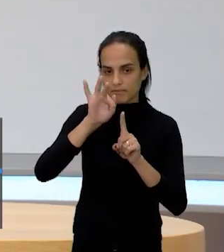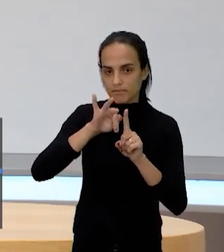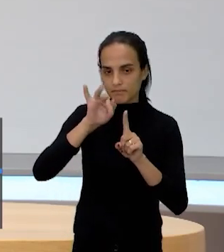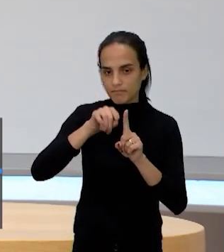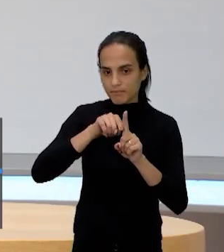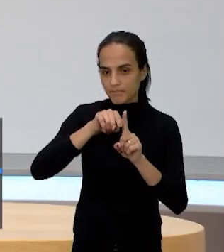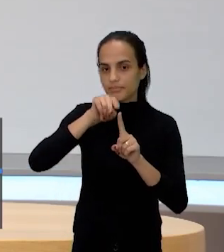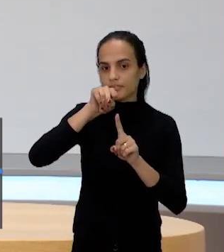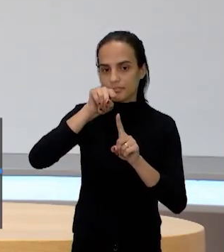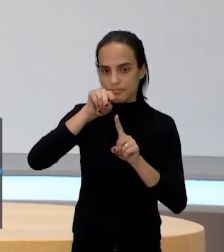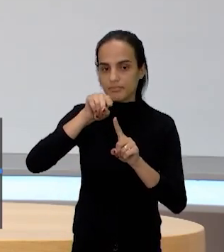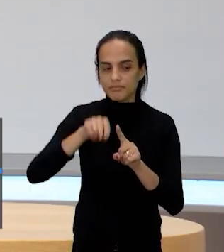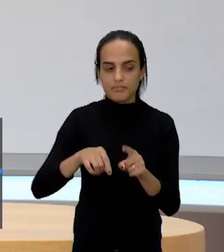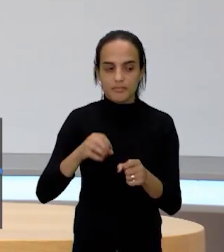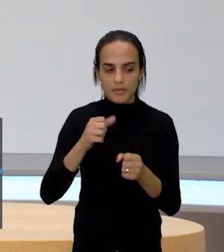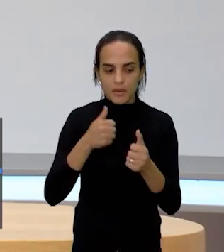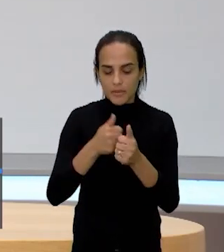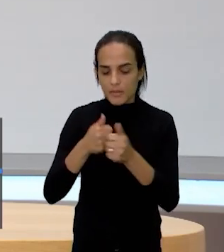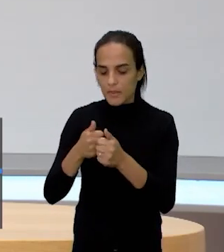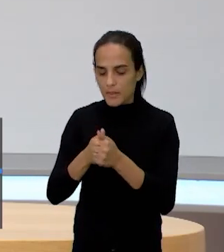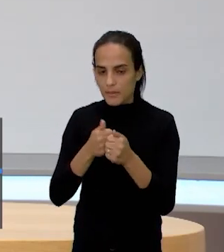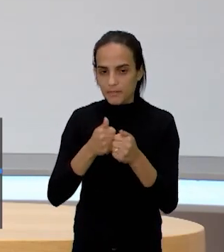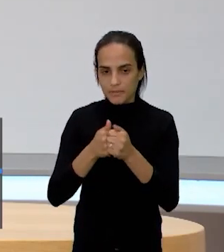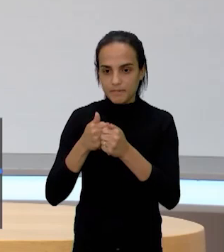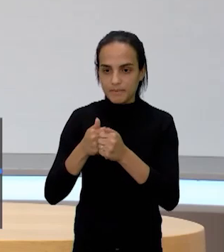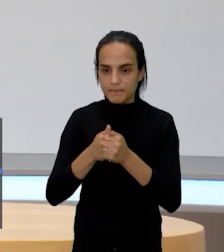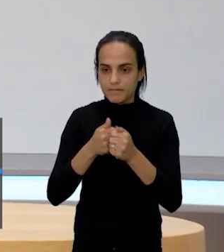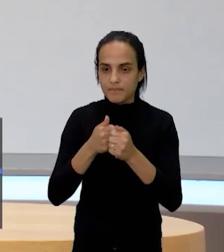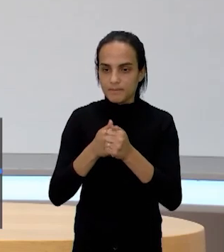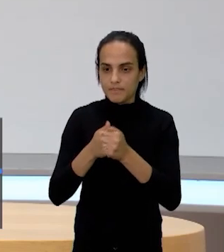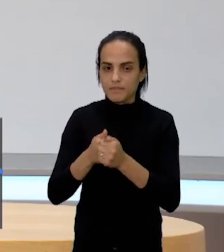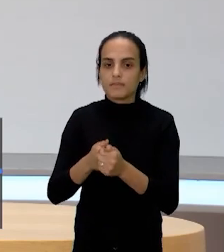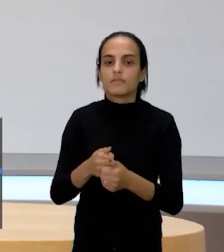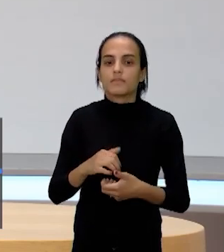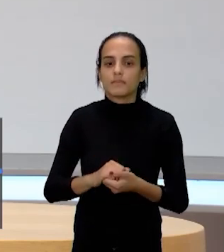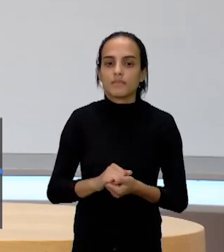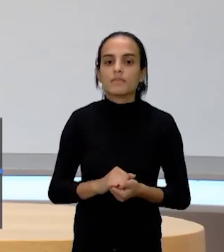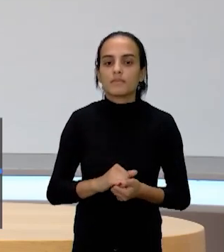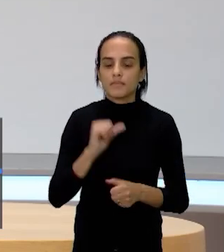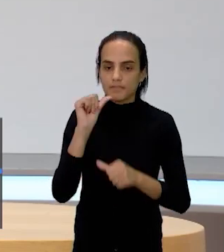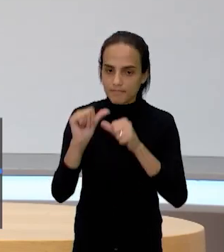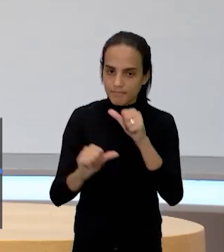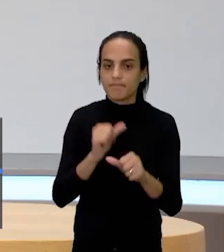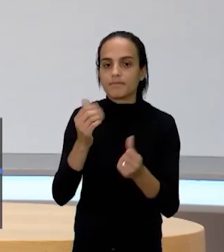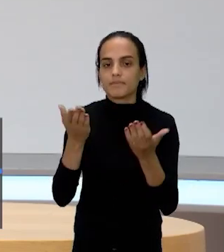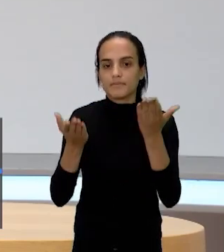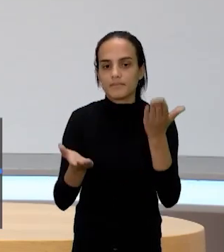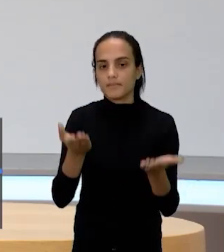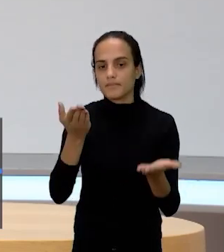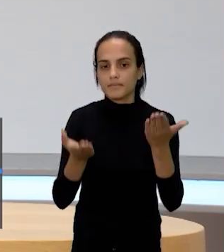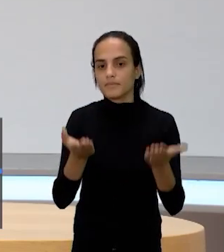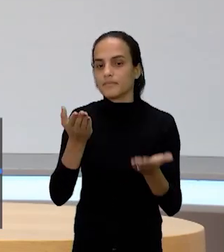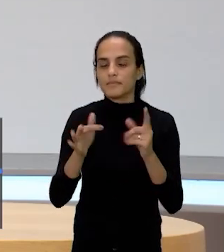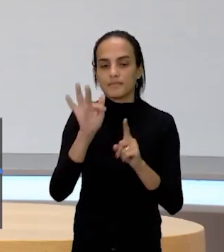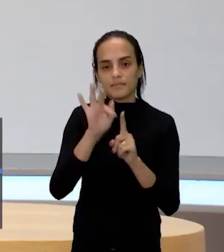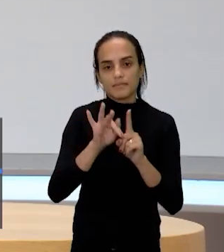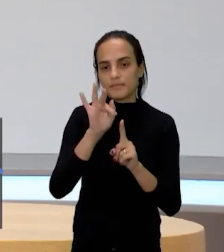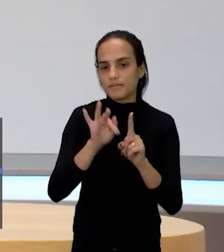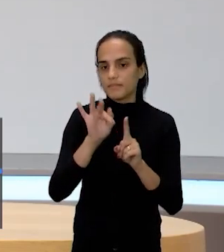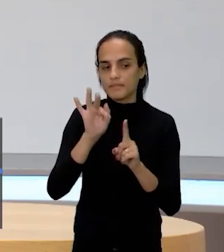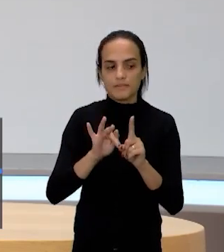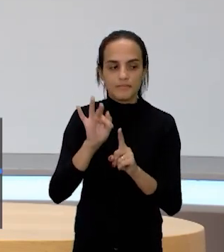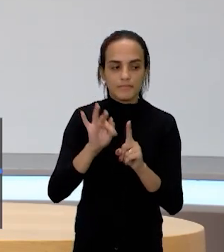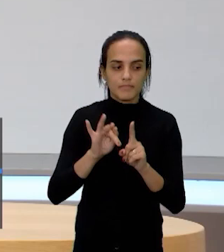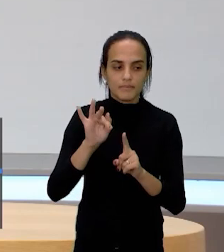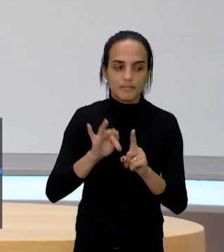eles vão começar a se chocar. E quando eles se chocam, eu altero o equilíbrio. Então, a temperatura é um